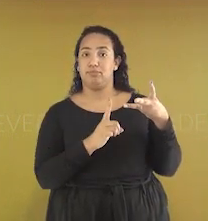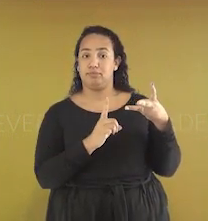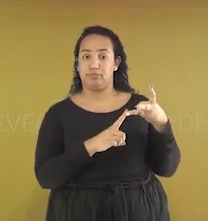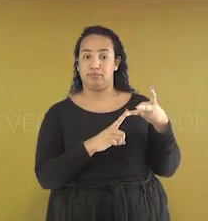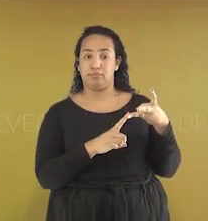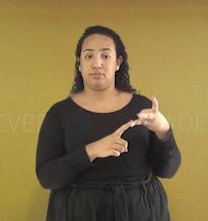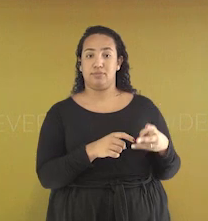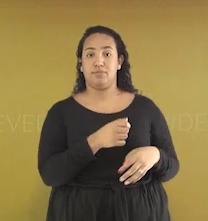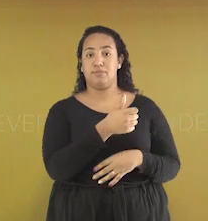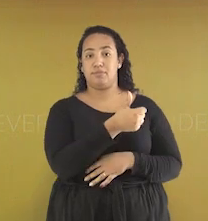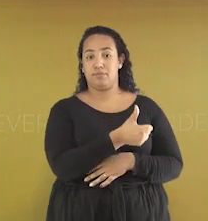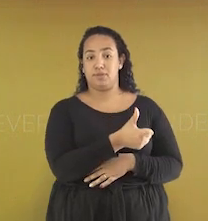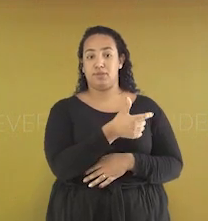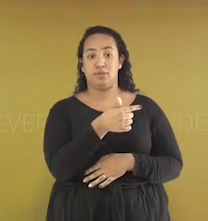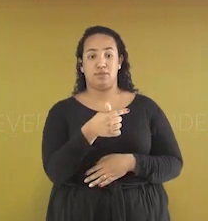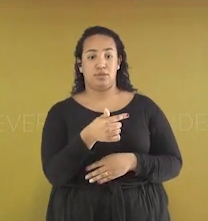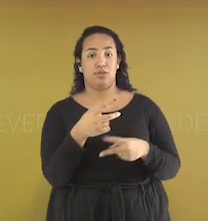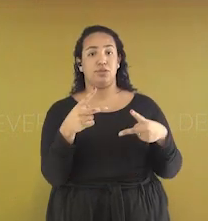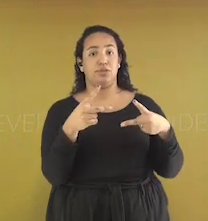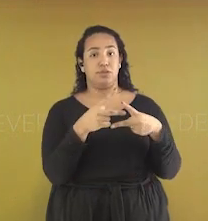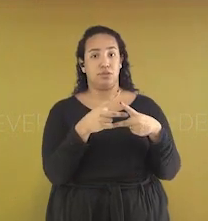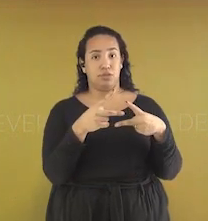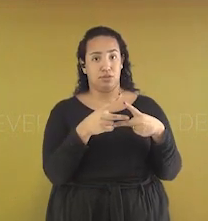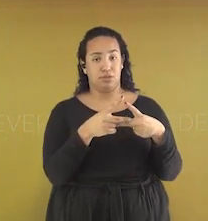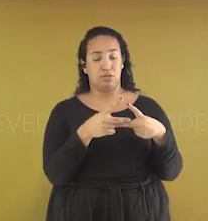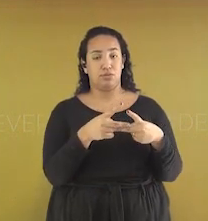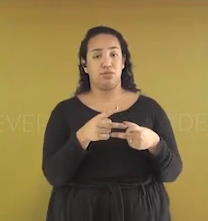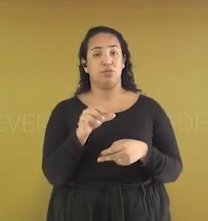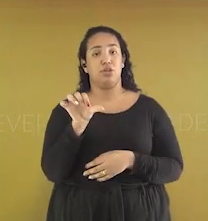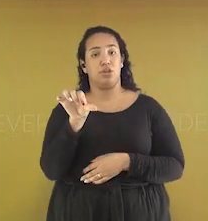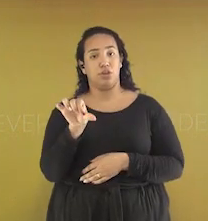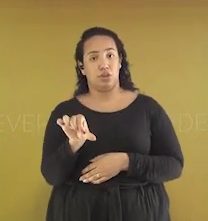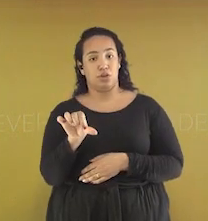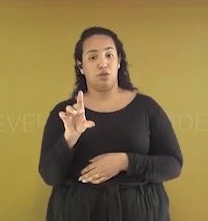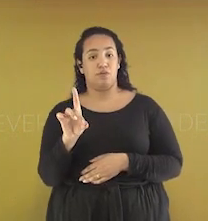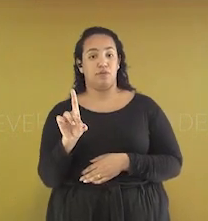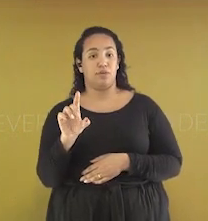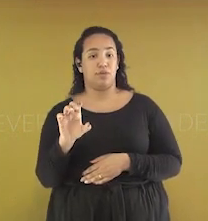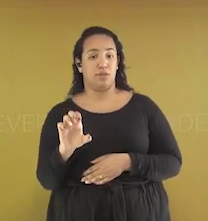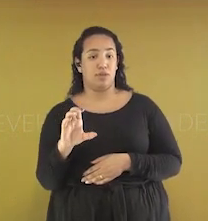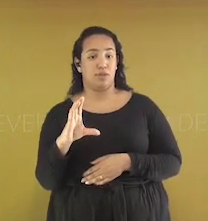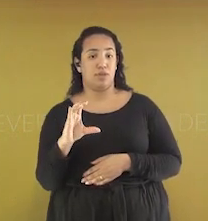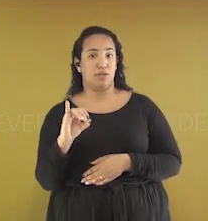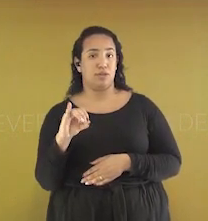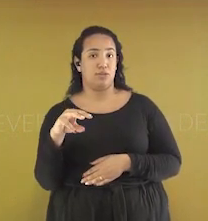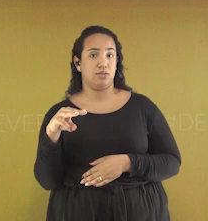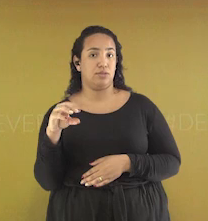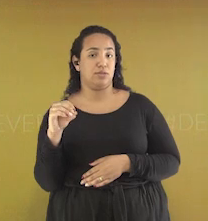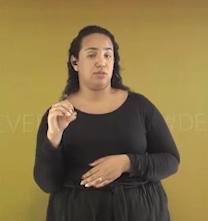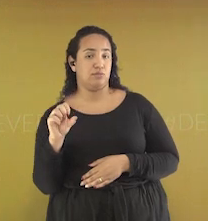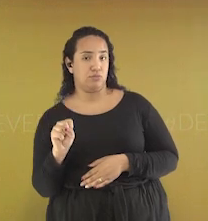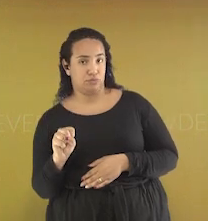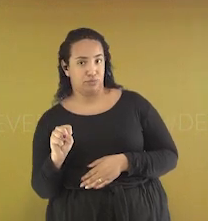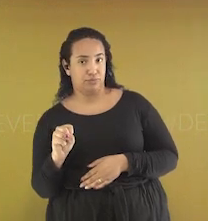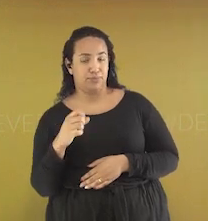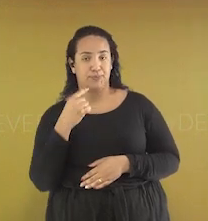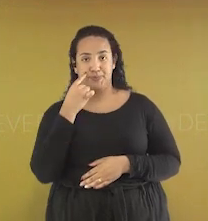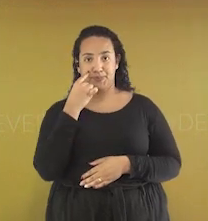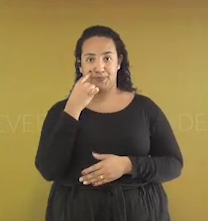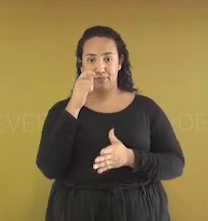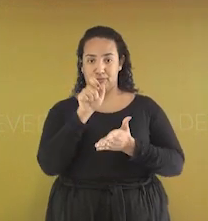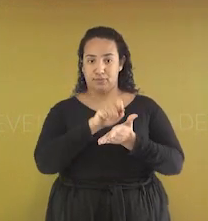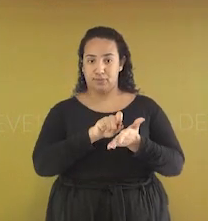Agora, o próximo número, 17 inteiros e 9 décimos. Eu vou colocar a parte